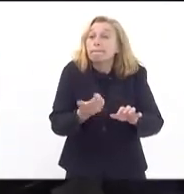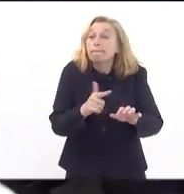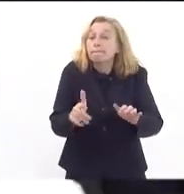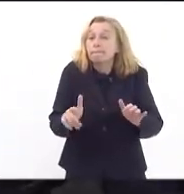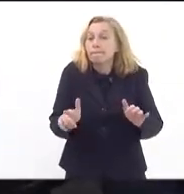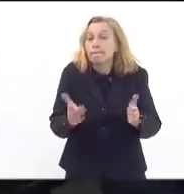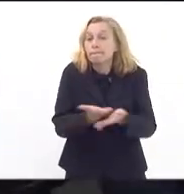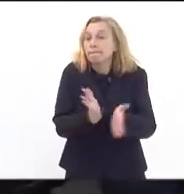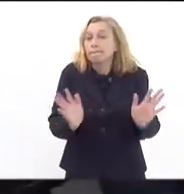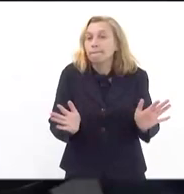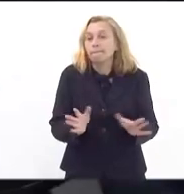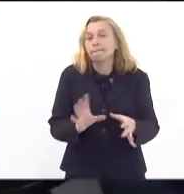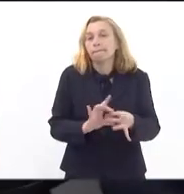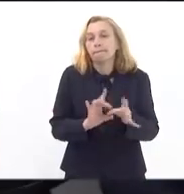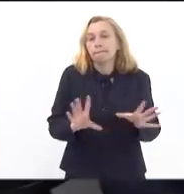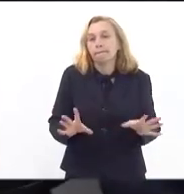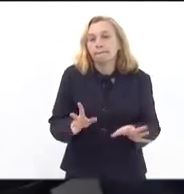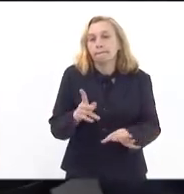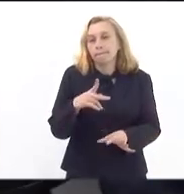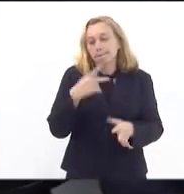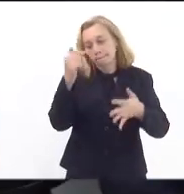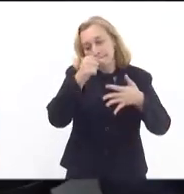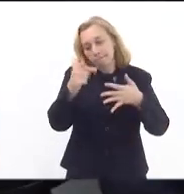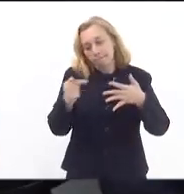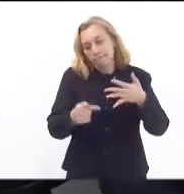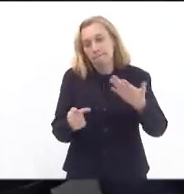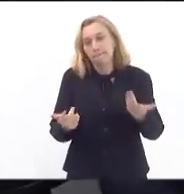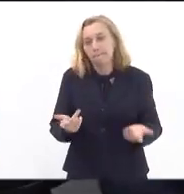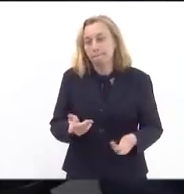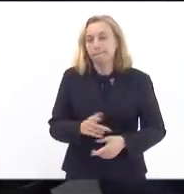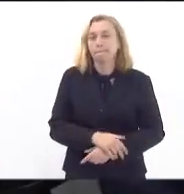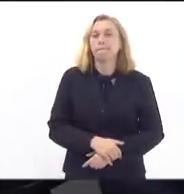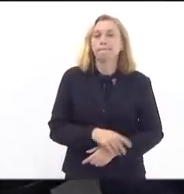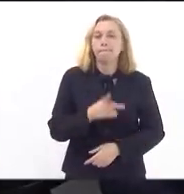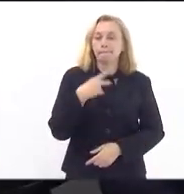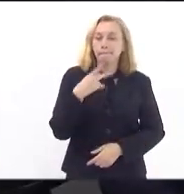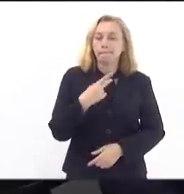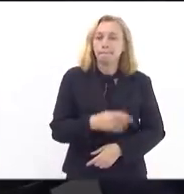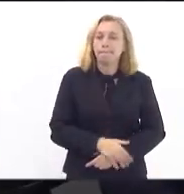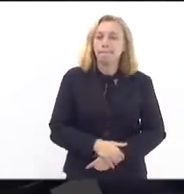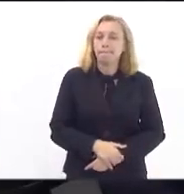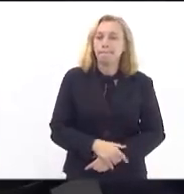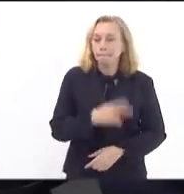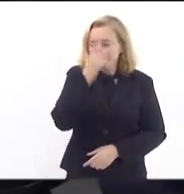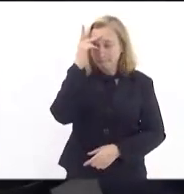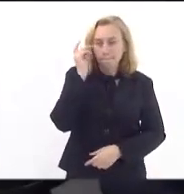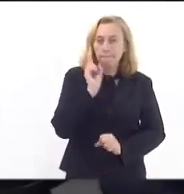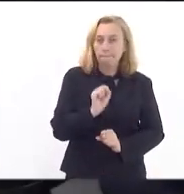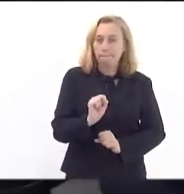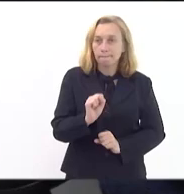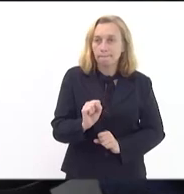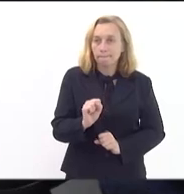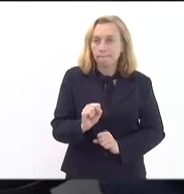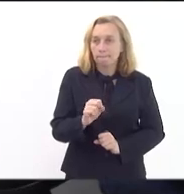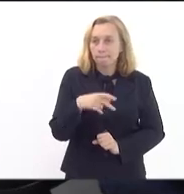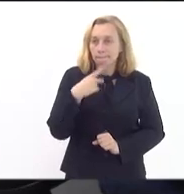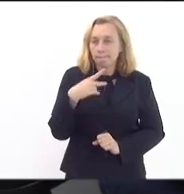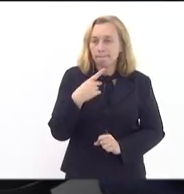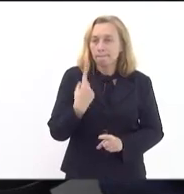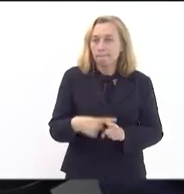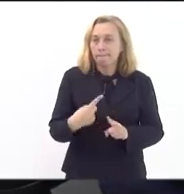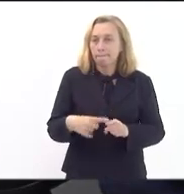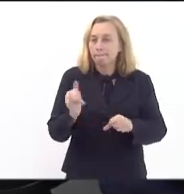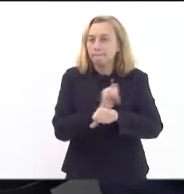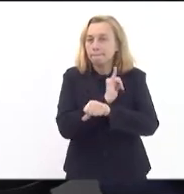tudo Então queria deixar só restantes questões saber se alguém aí pode dizer por quê que isso não